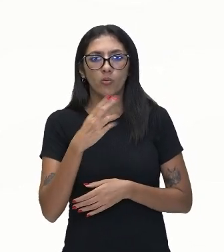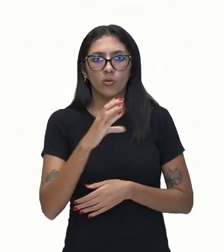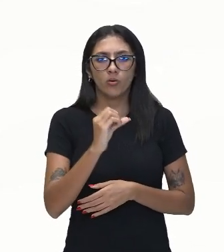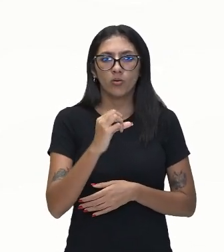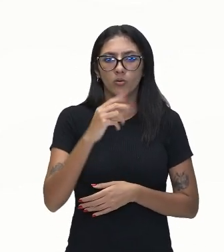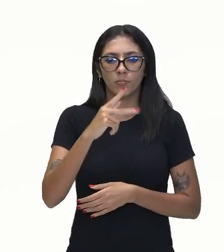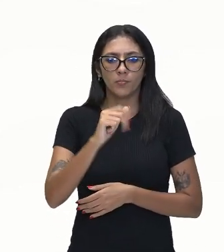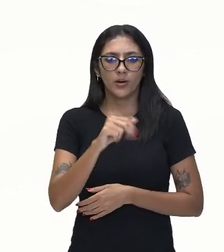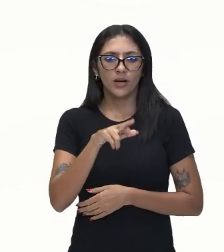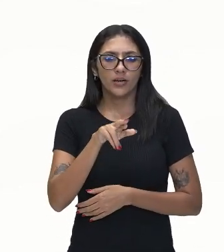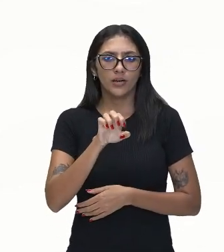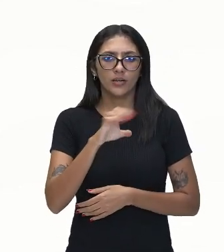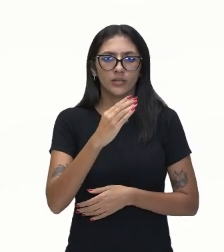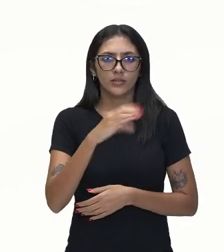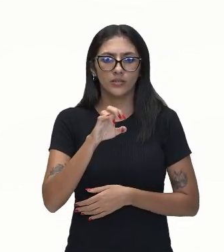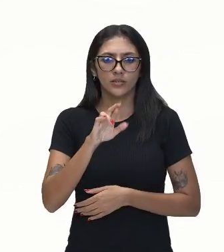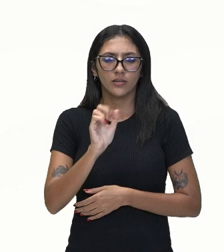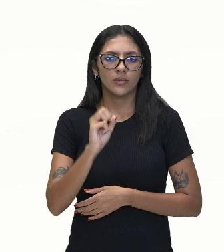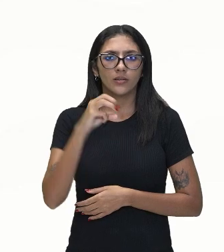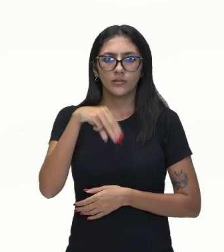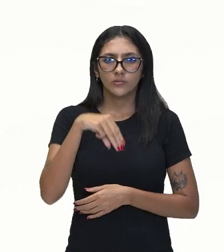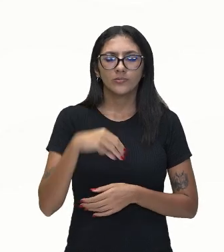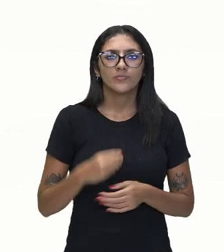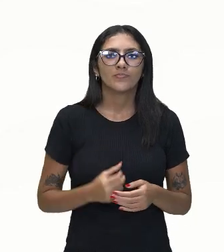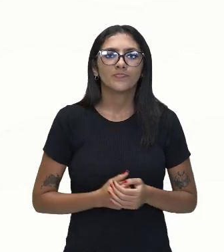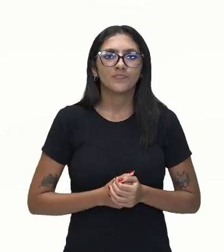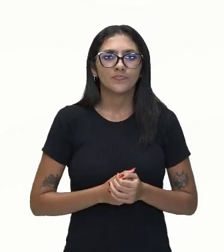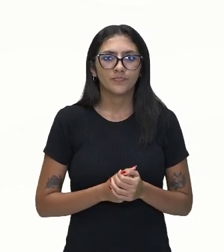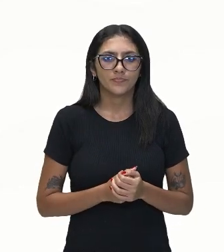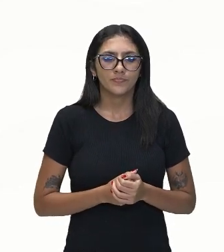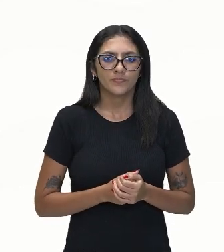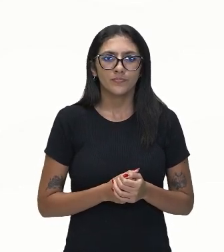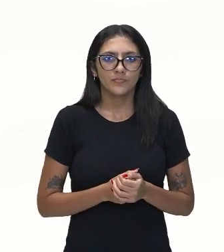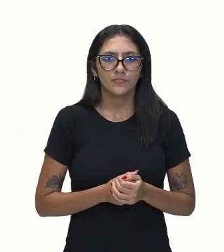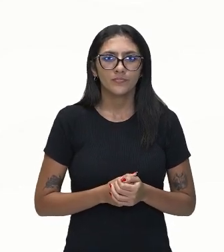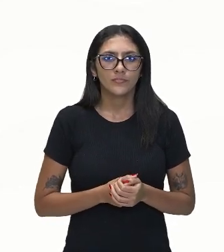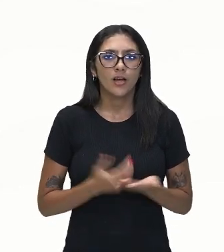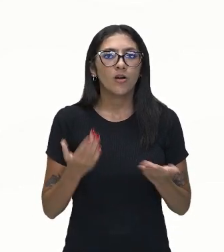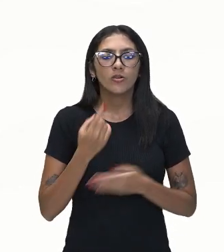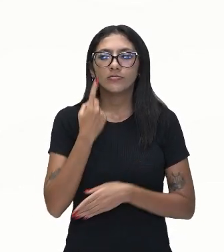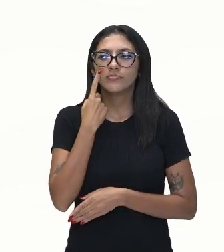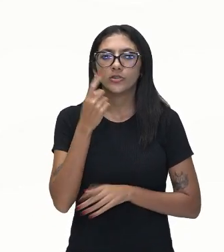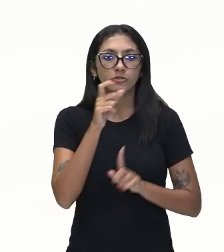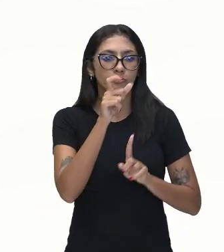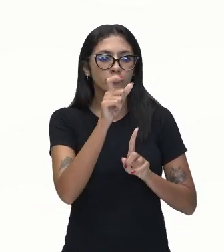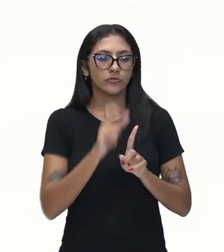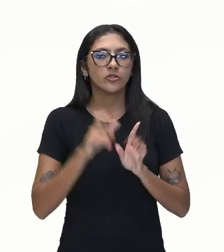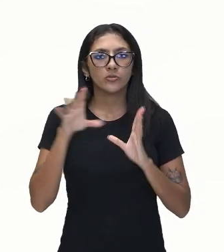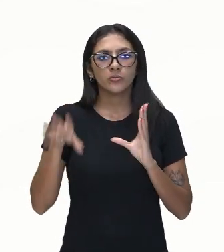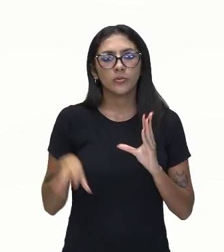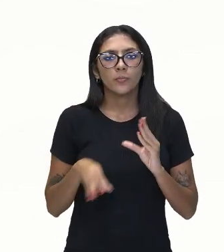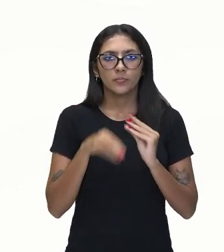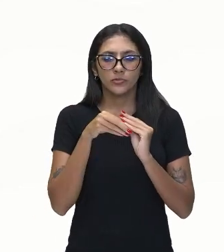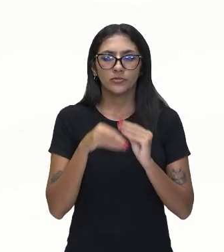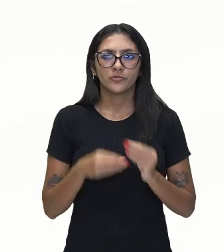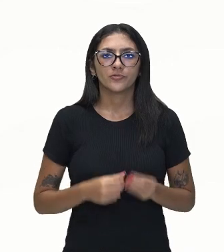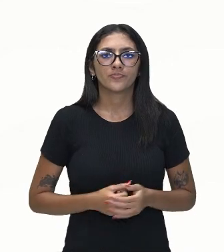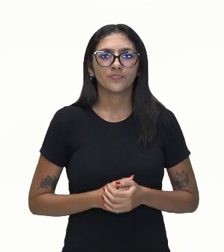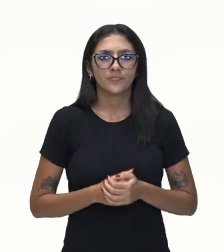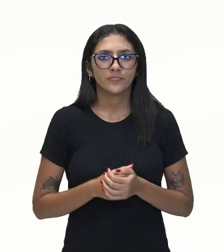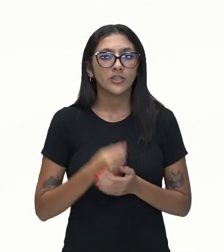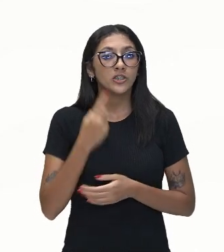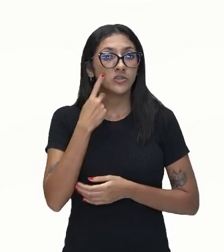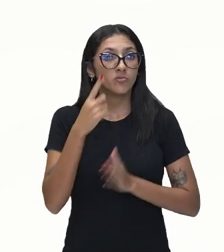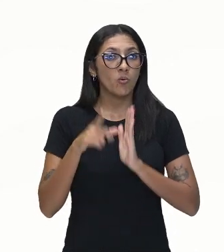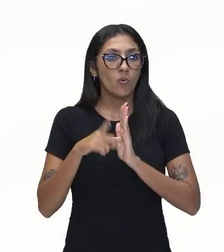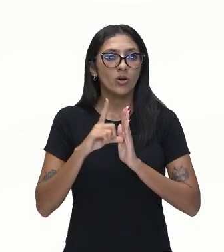Ambas estão corretas. Agora vamos ver a situação do sujeito composto. Até agora vimos o sujeito simples.